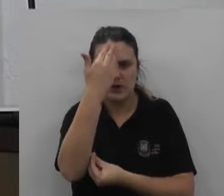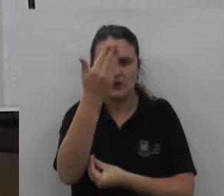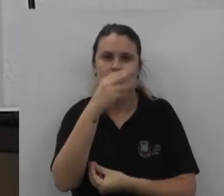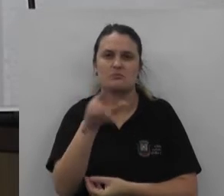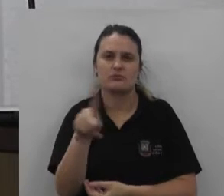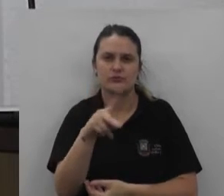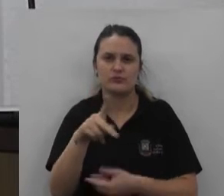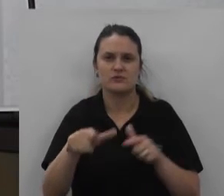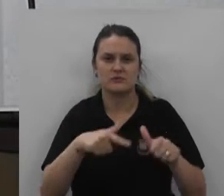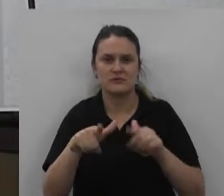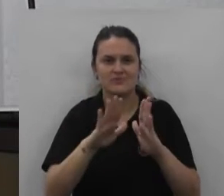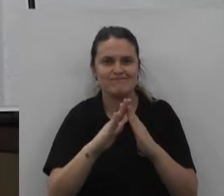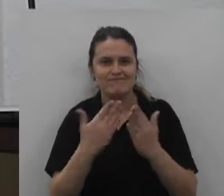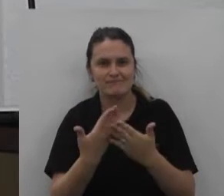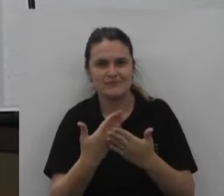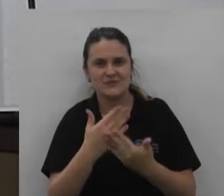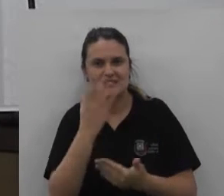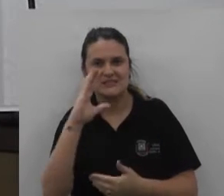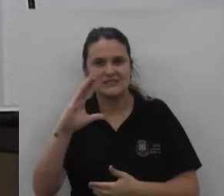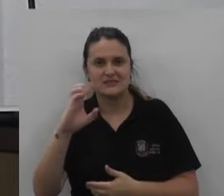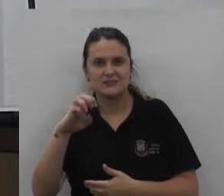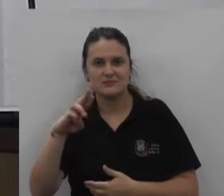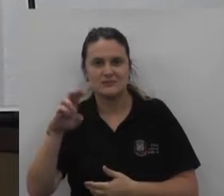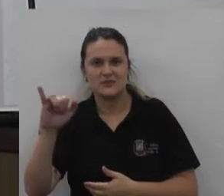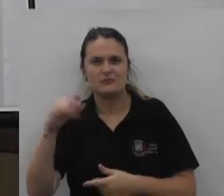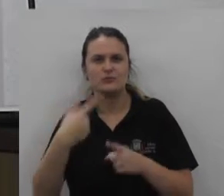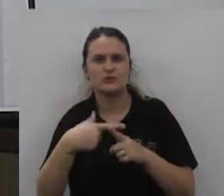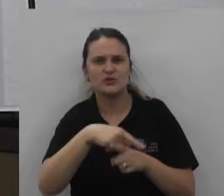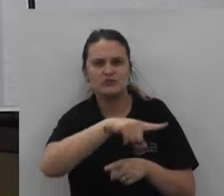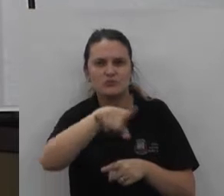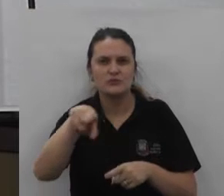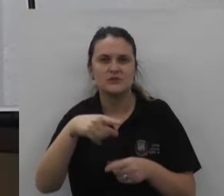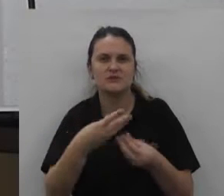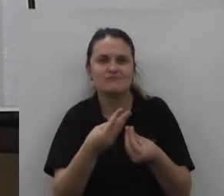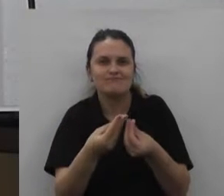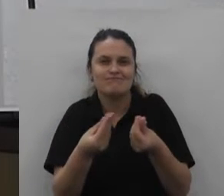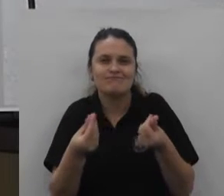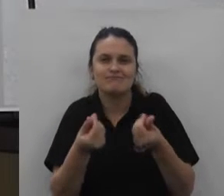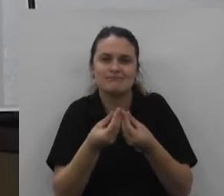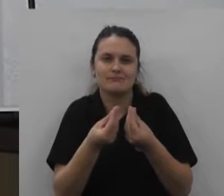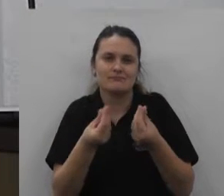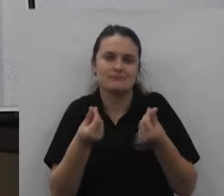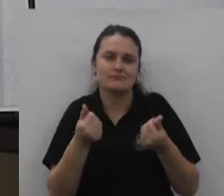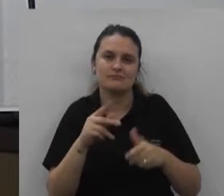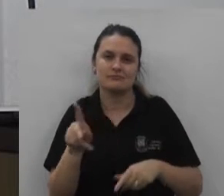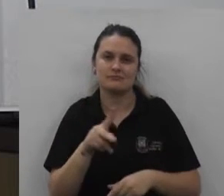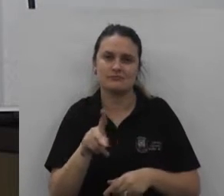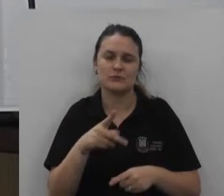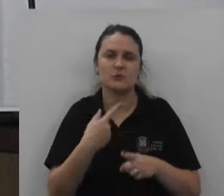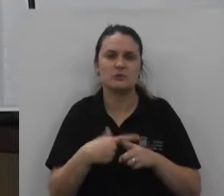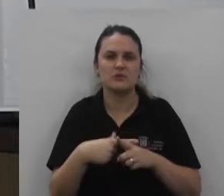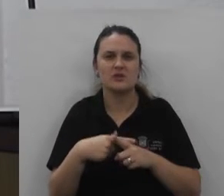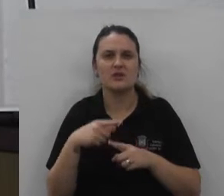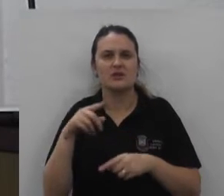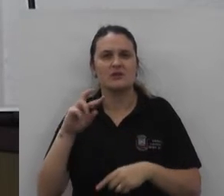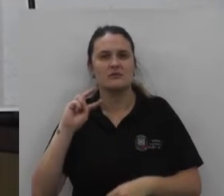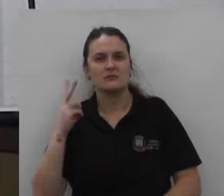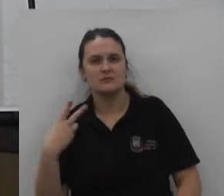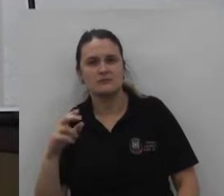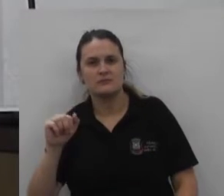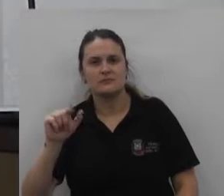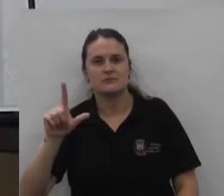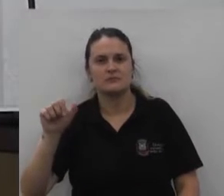educadoras do Centro de Educação Infantil, por essa sensibilidade, e a vereadora Alandra por esse levantamento de onde nós temos as